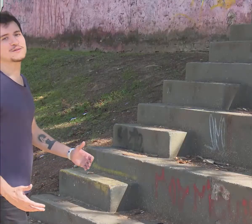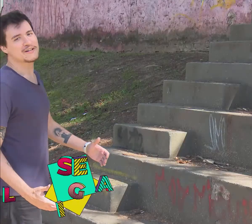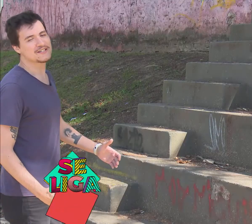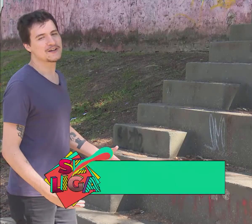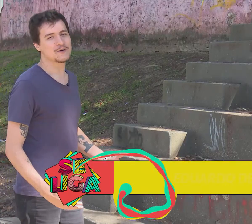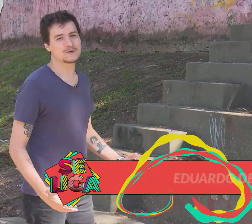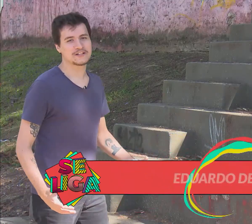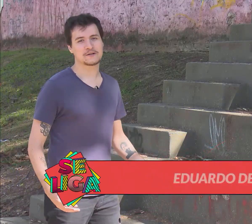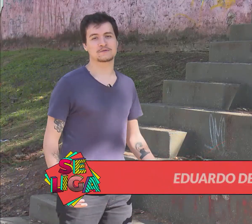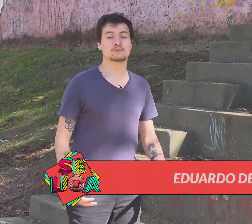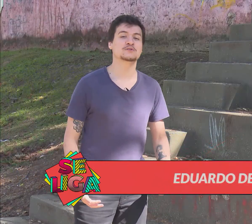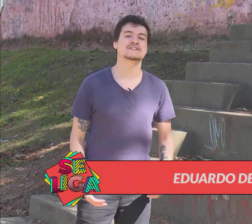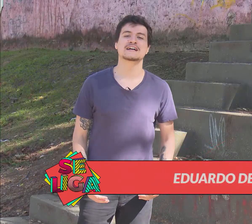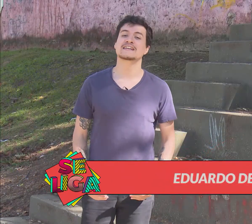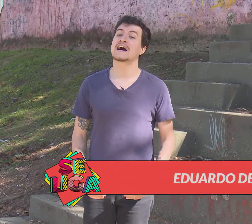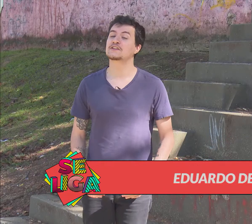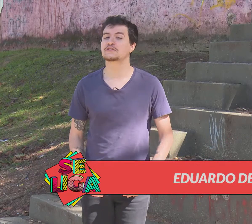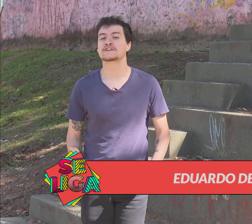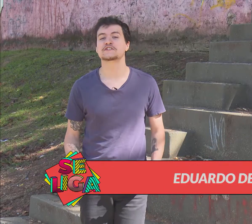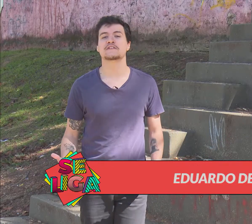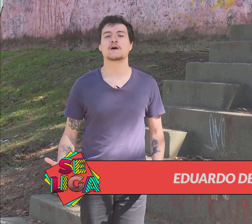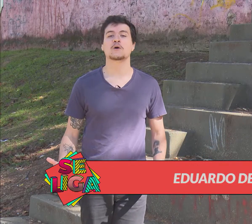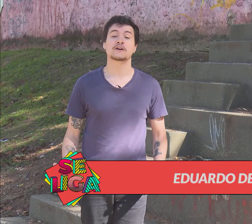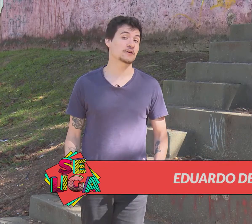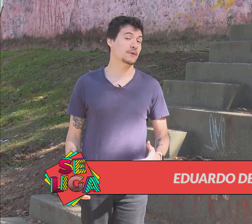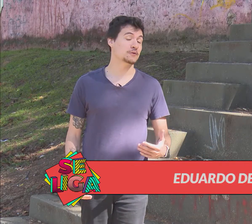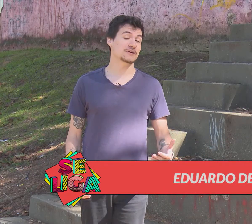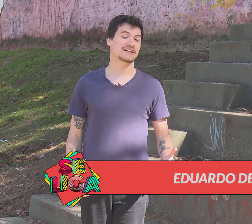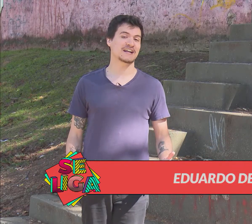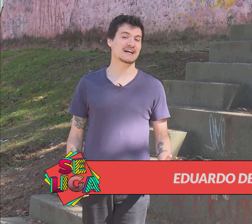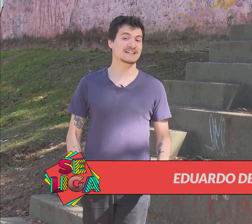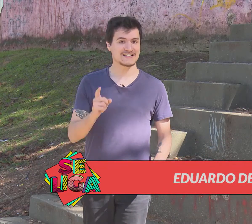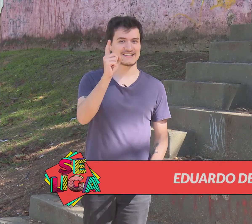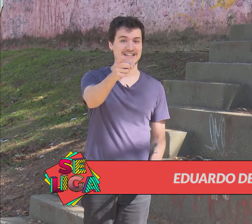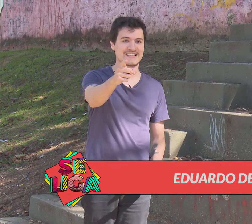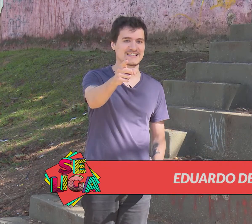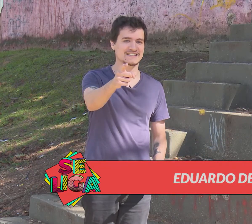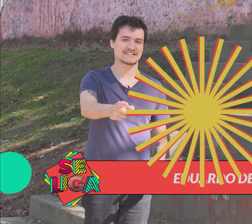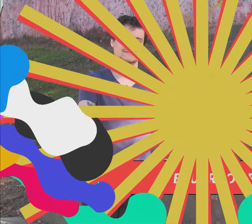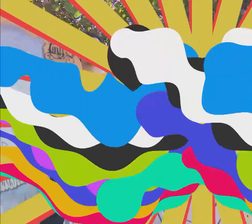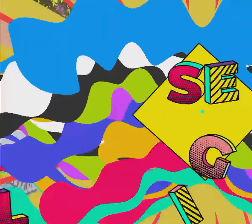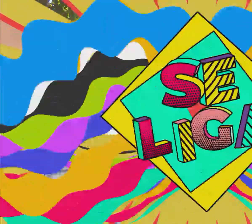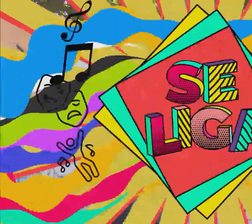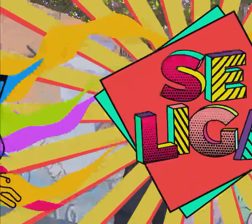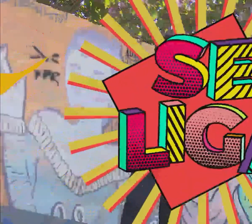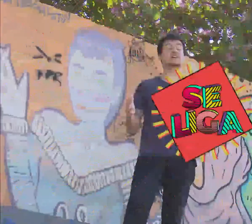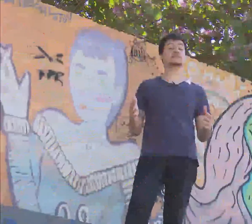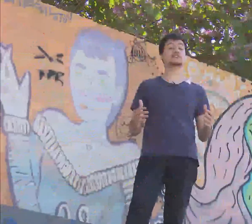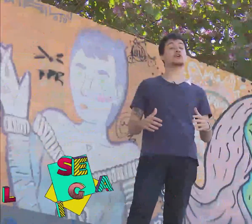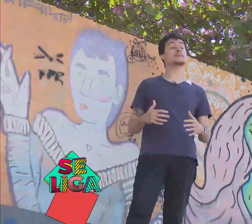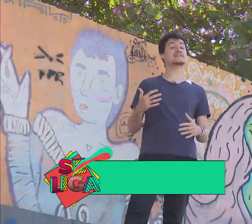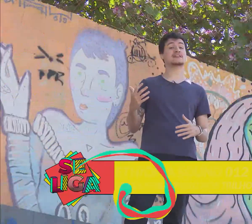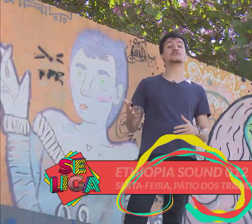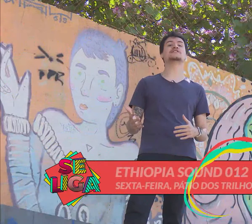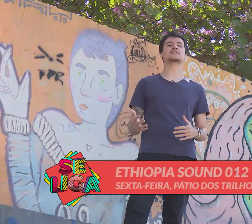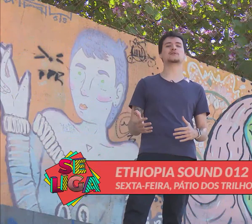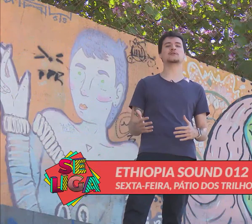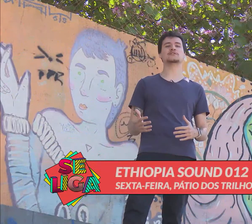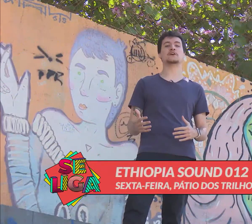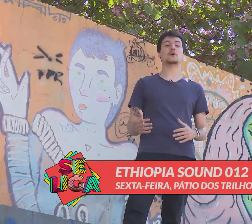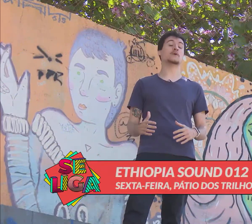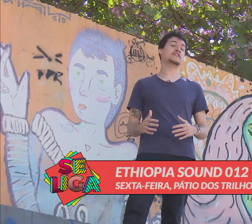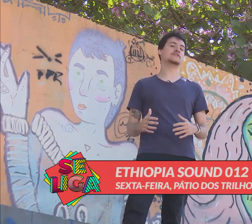O final de semana chegou, teremos música, teatro e festival. Então, para não perder nada, se liga! Na sexta, teremos Etiópia